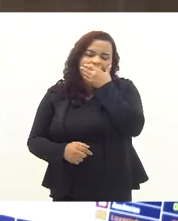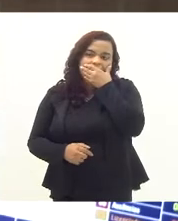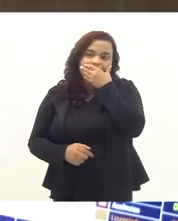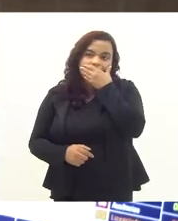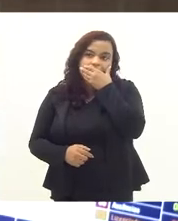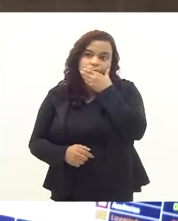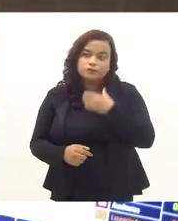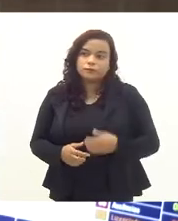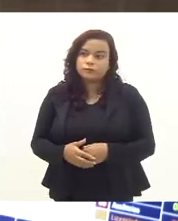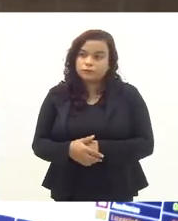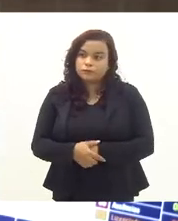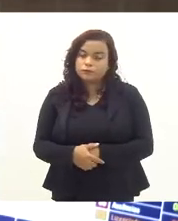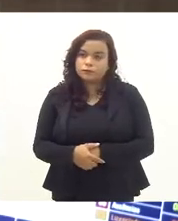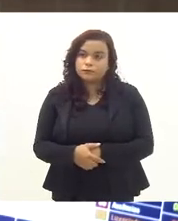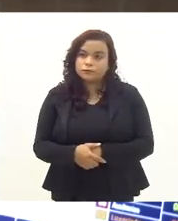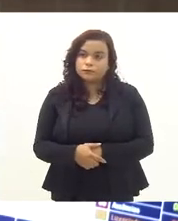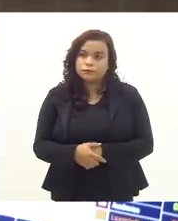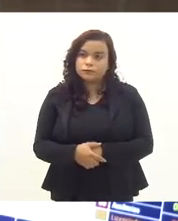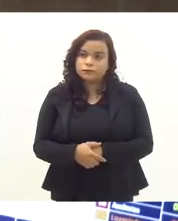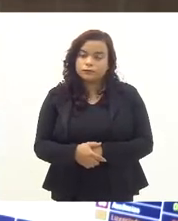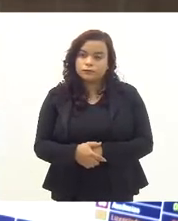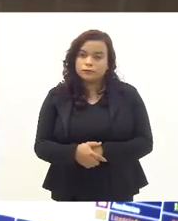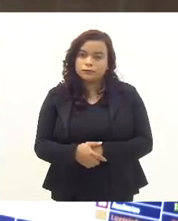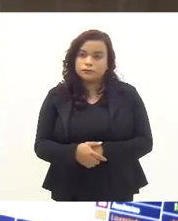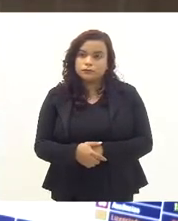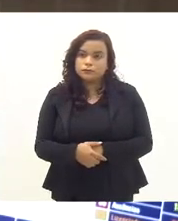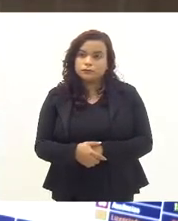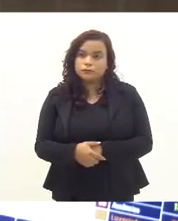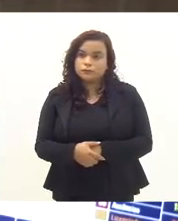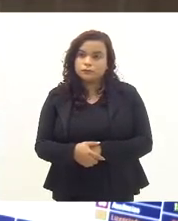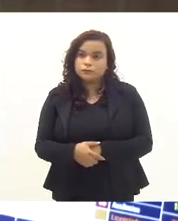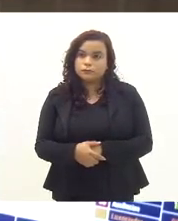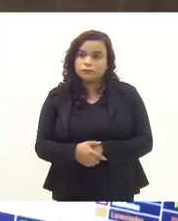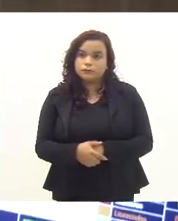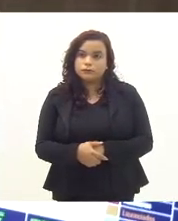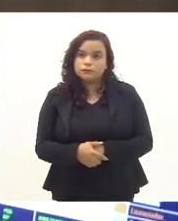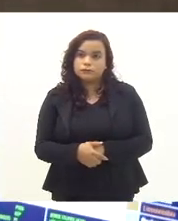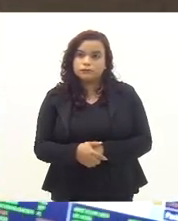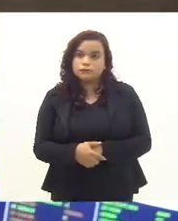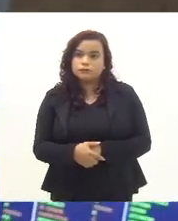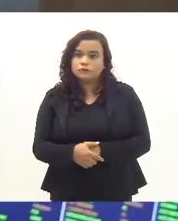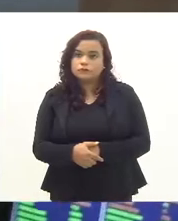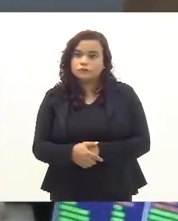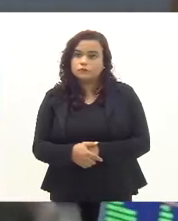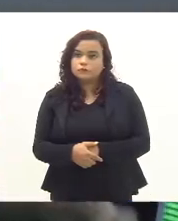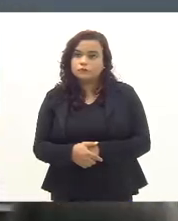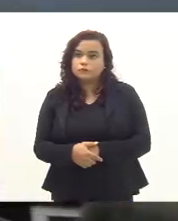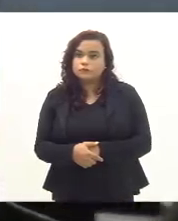E aí E aí